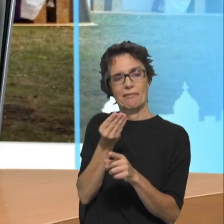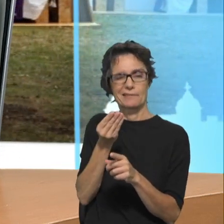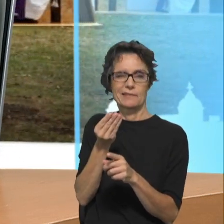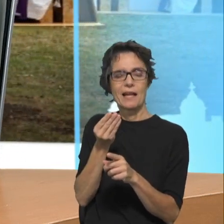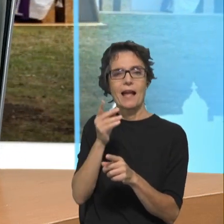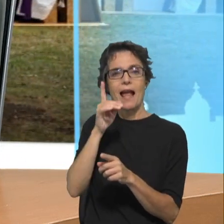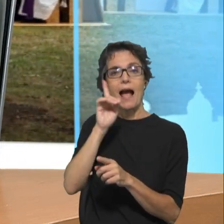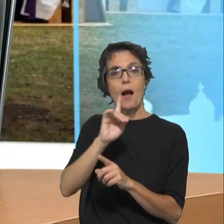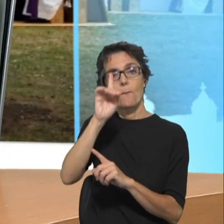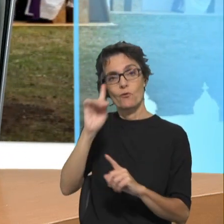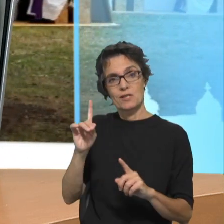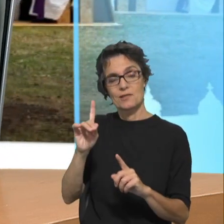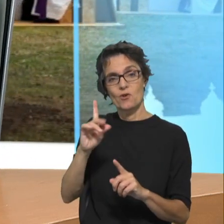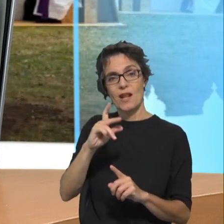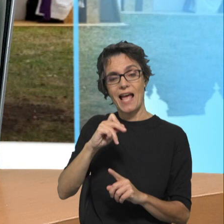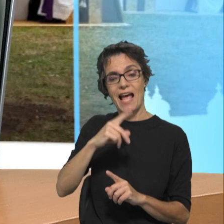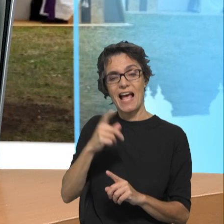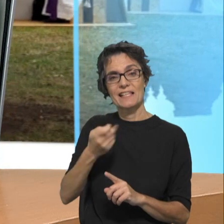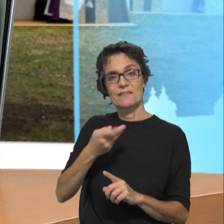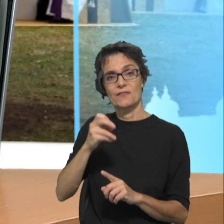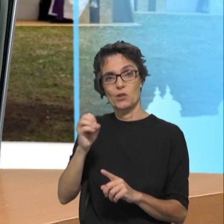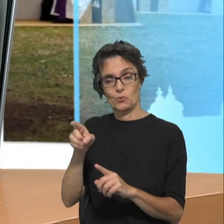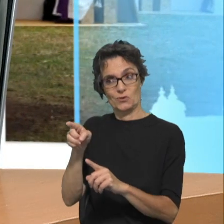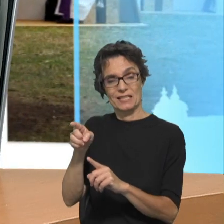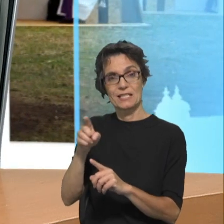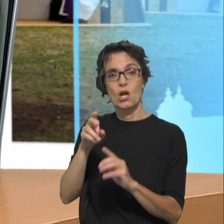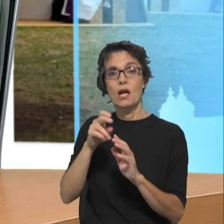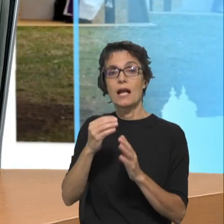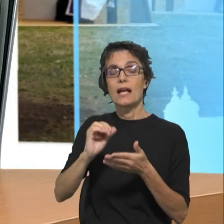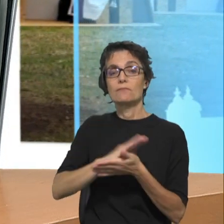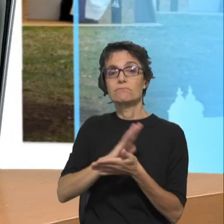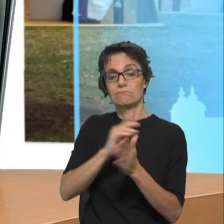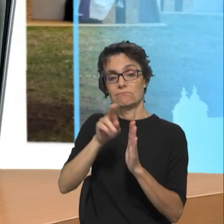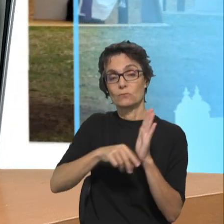Lidiana Azevedo. Tem mesmo um artigo de 2022,